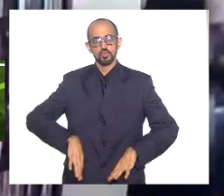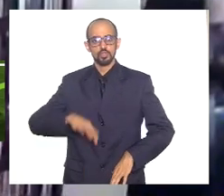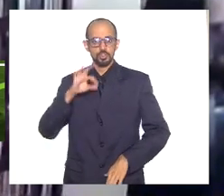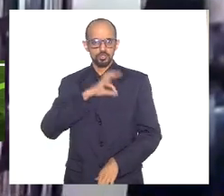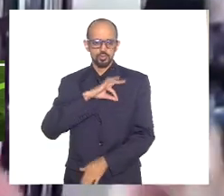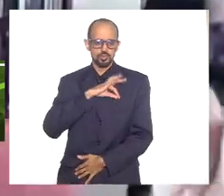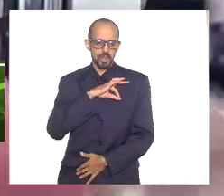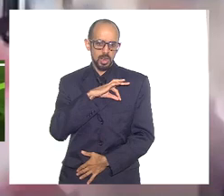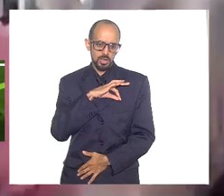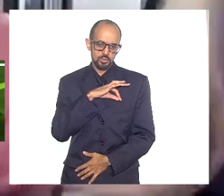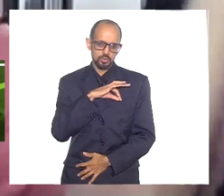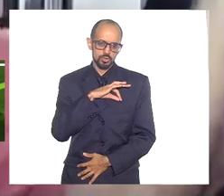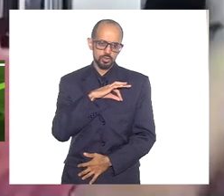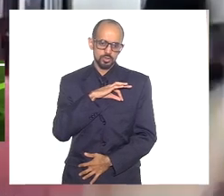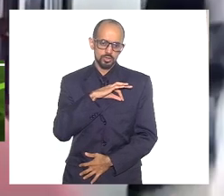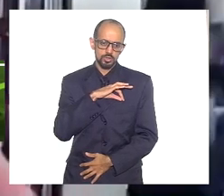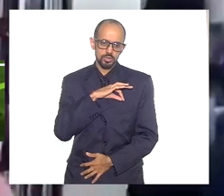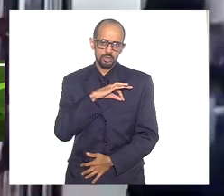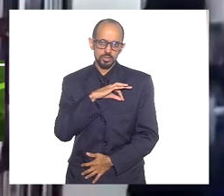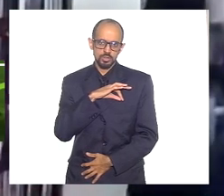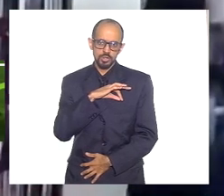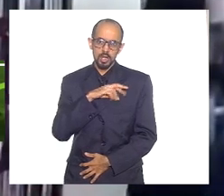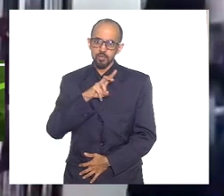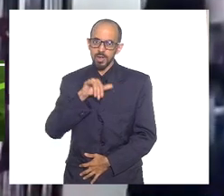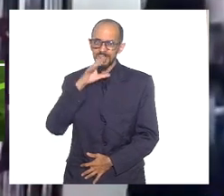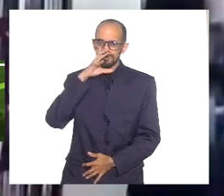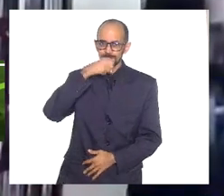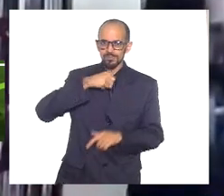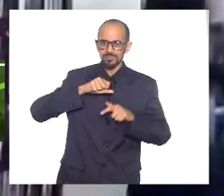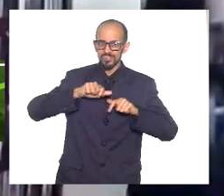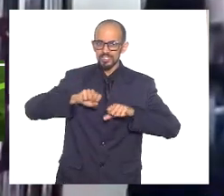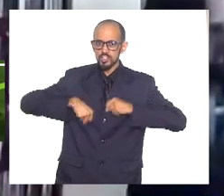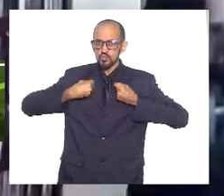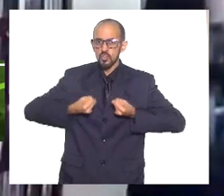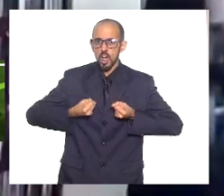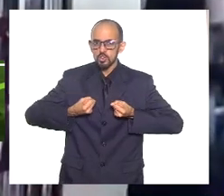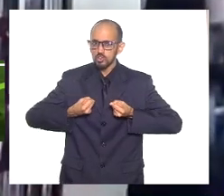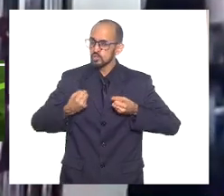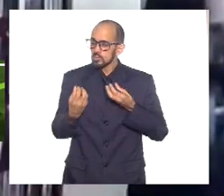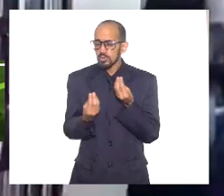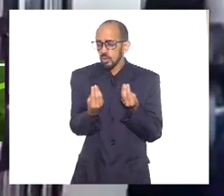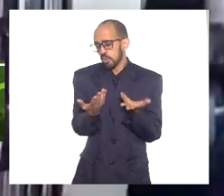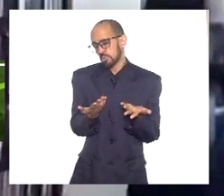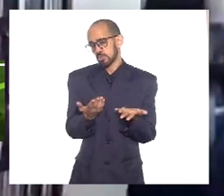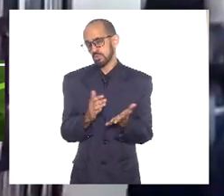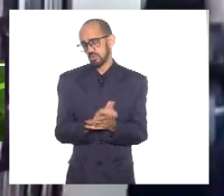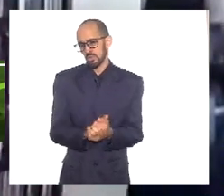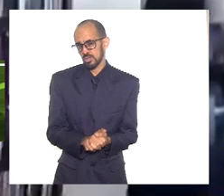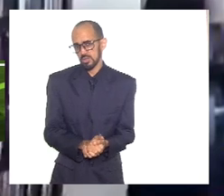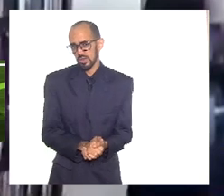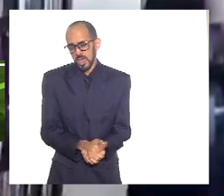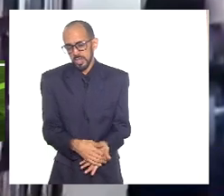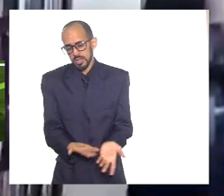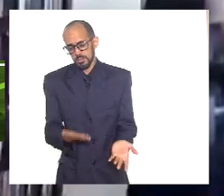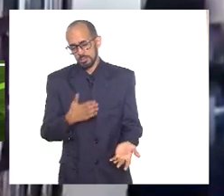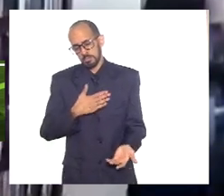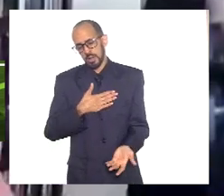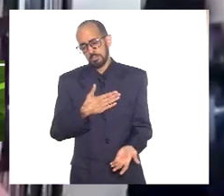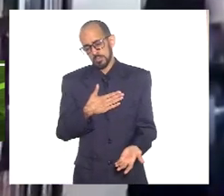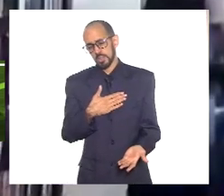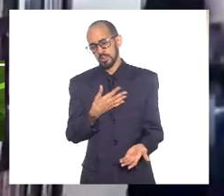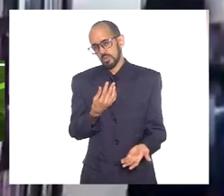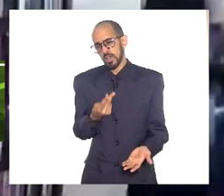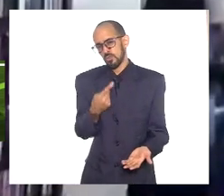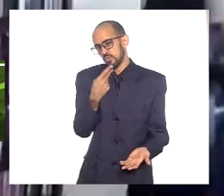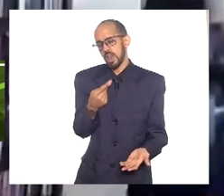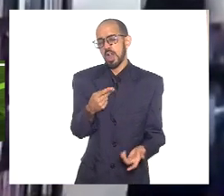servidores. Quer dizer, envidará esforços. E aí o que acontece é o seguinte: a